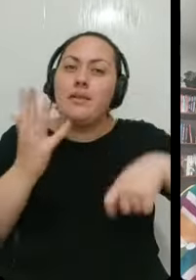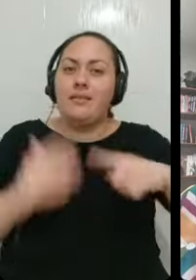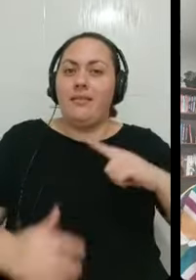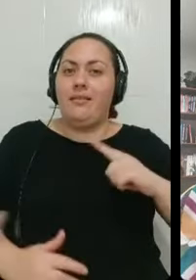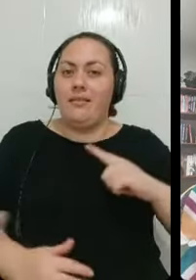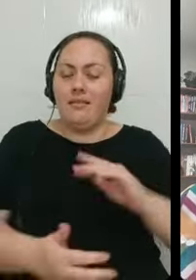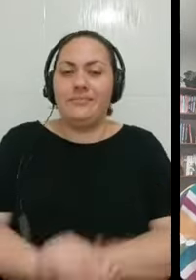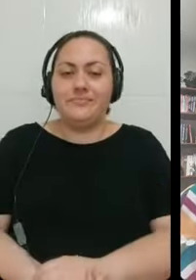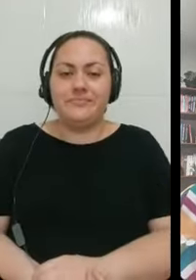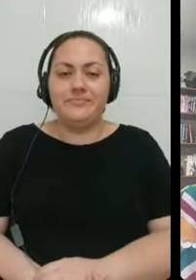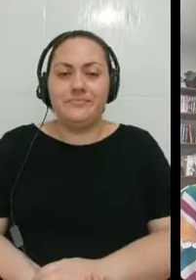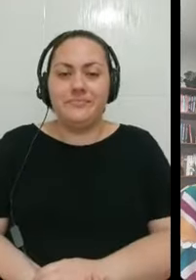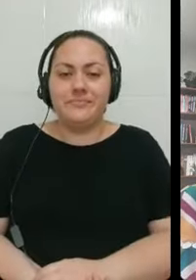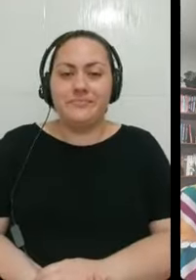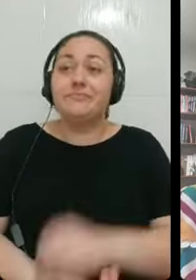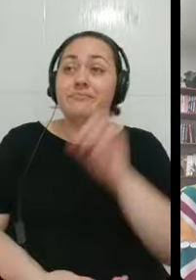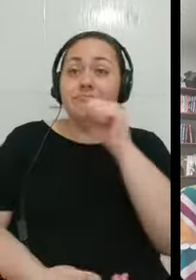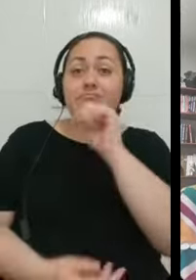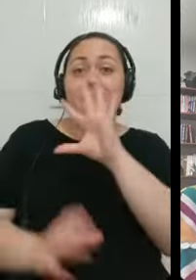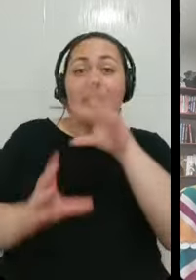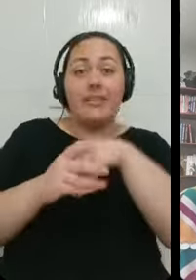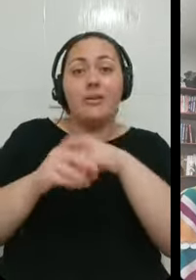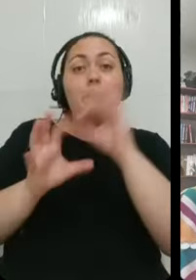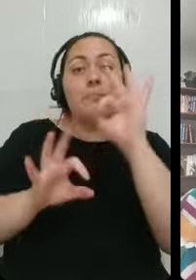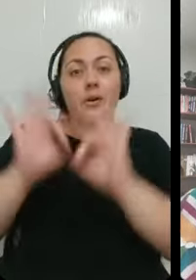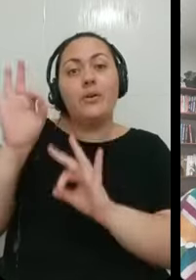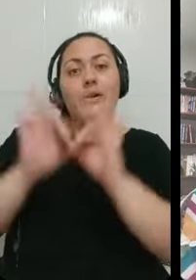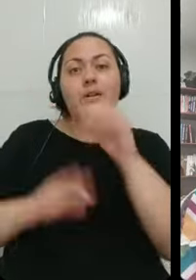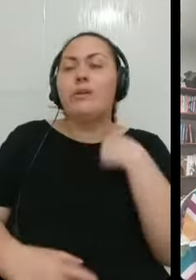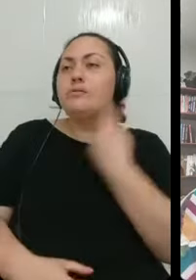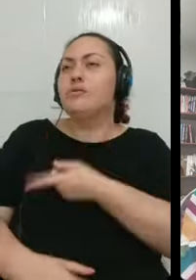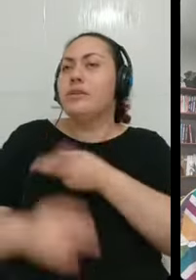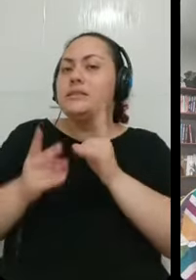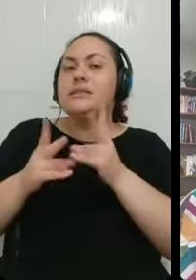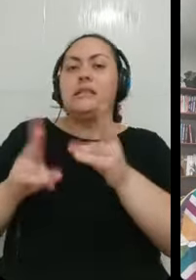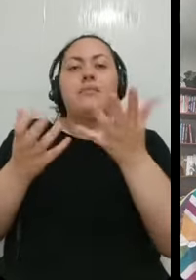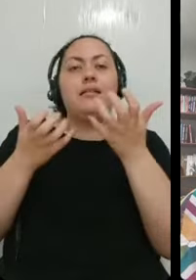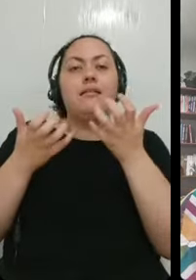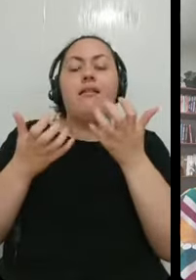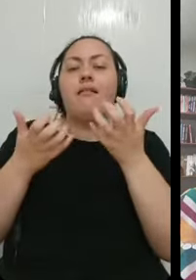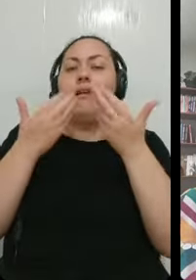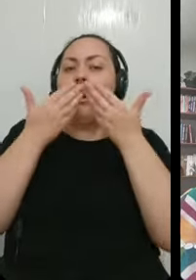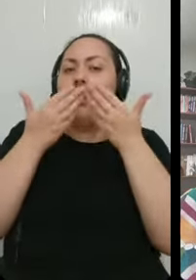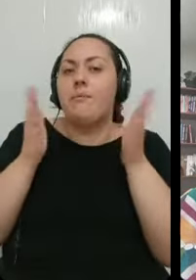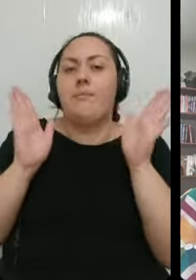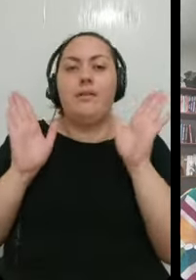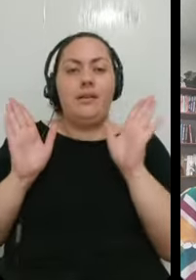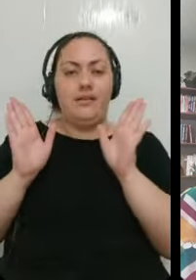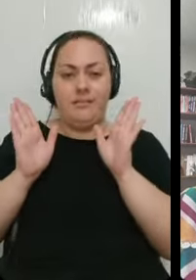né? E dentro do programa a gente sempre procura, né, ampliar muito